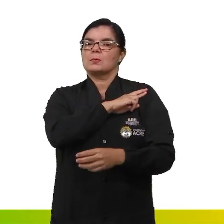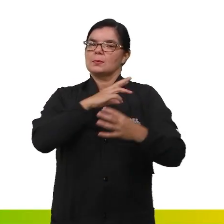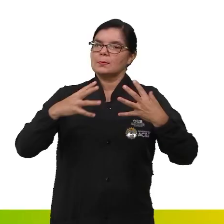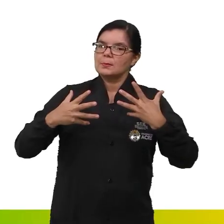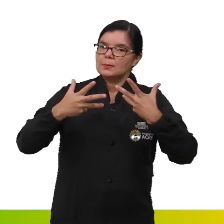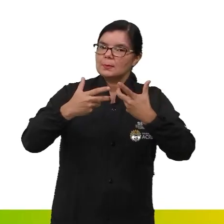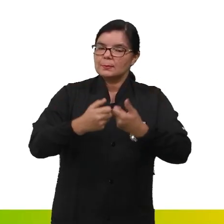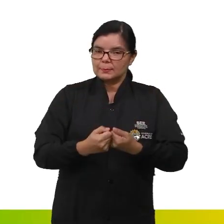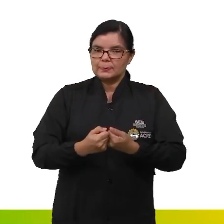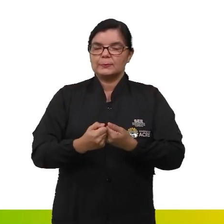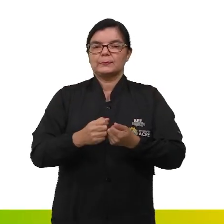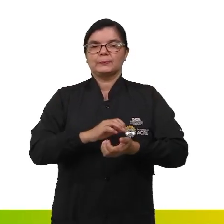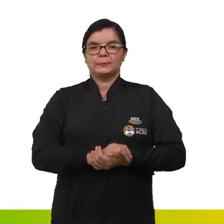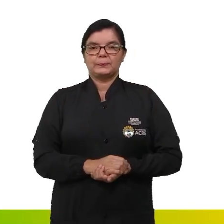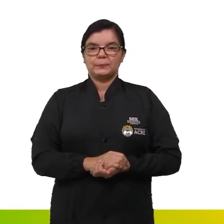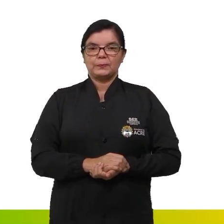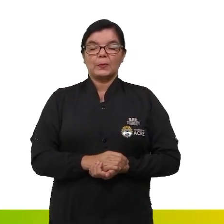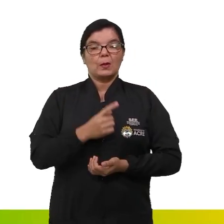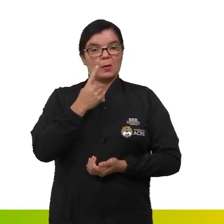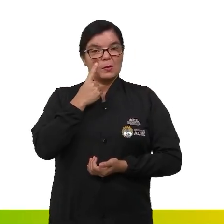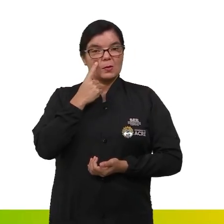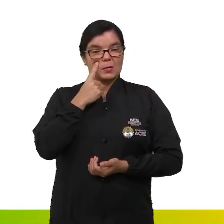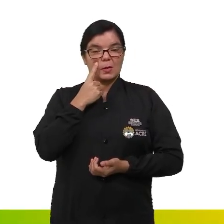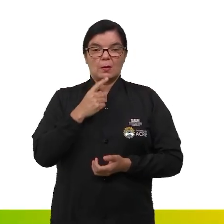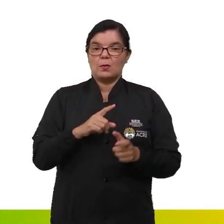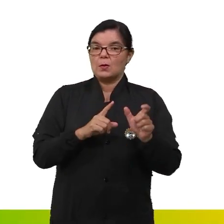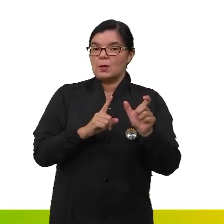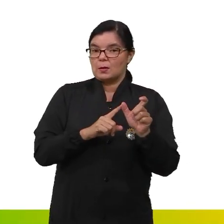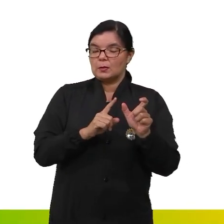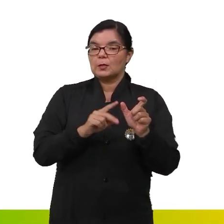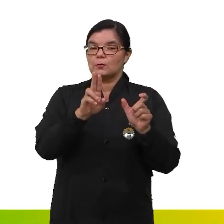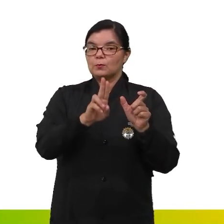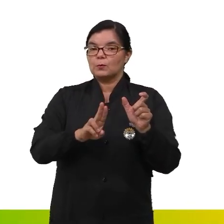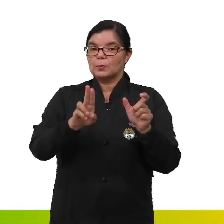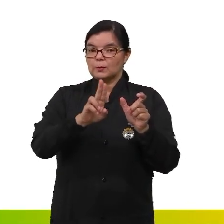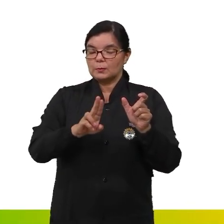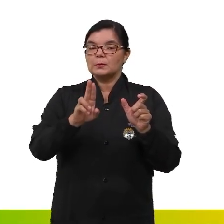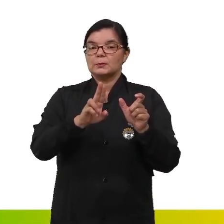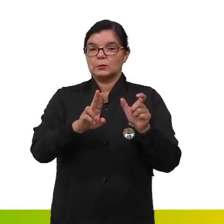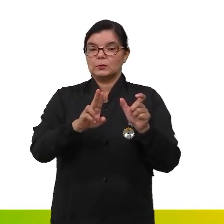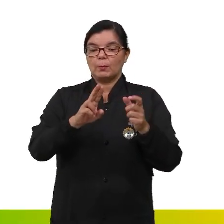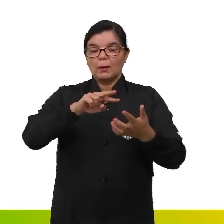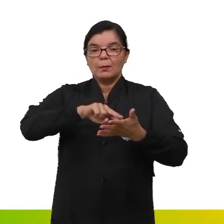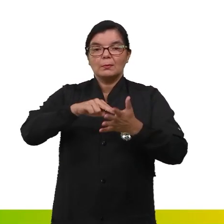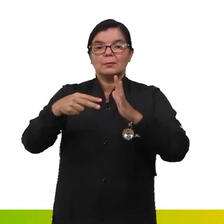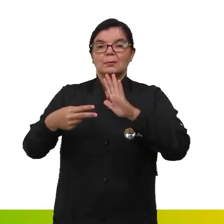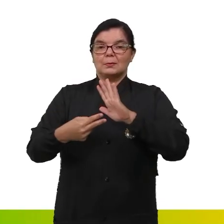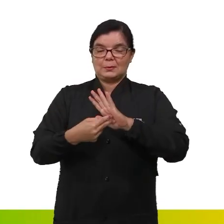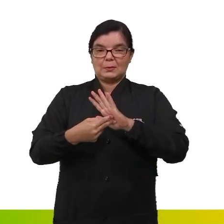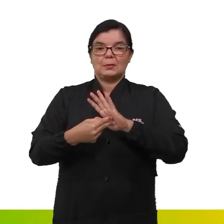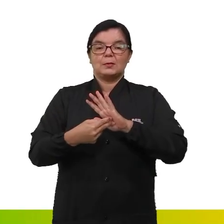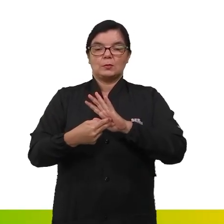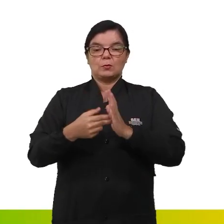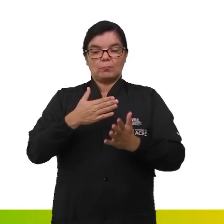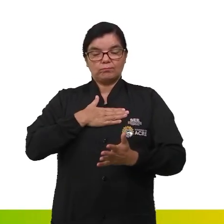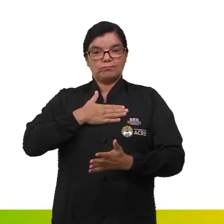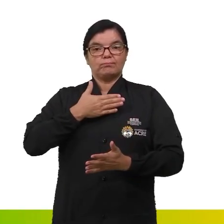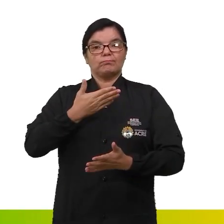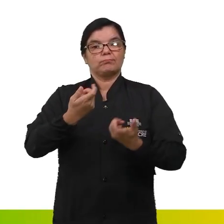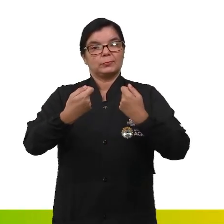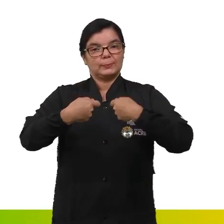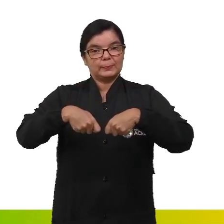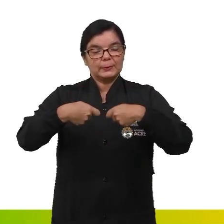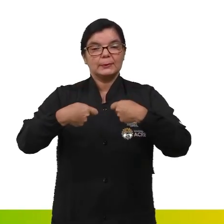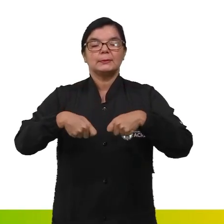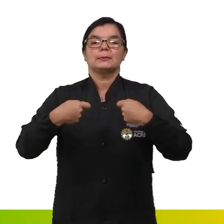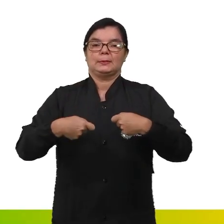único responsável por todos. Observa que esse recurso é utilizado para dar sentido e causar o impacto